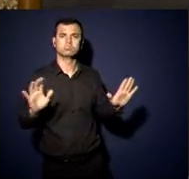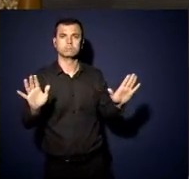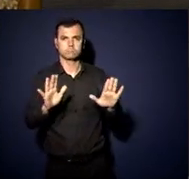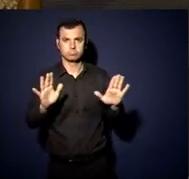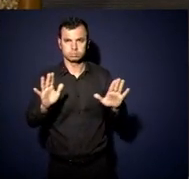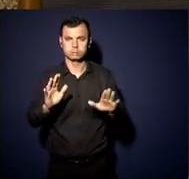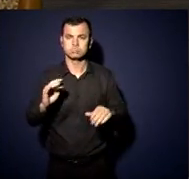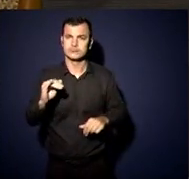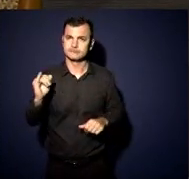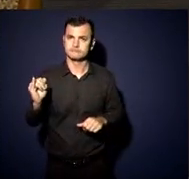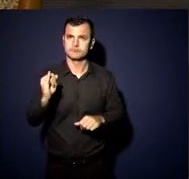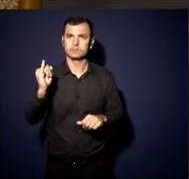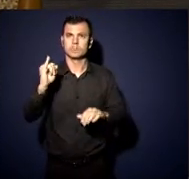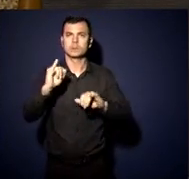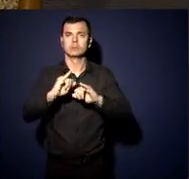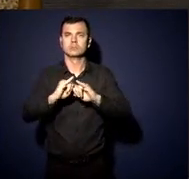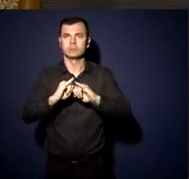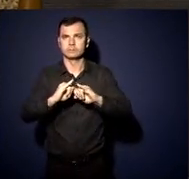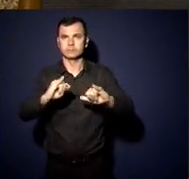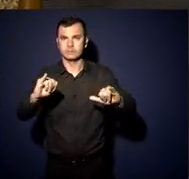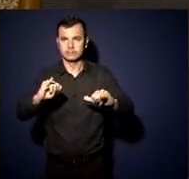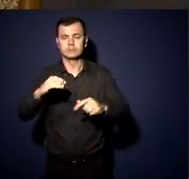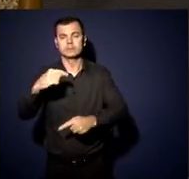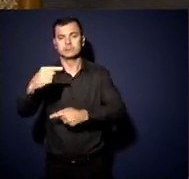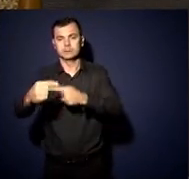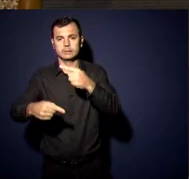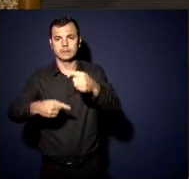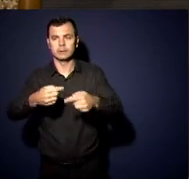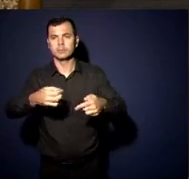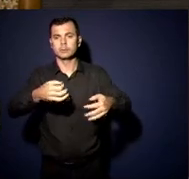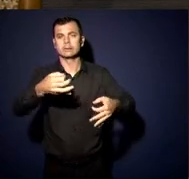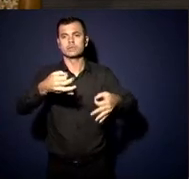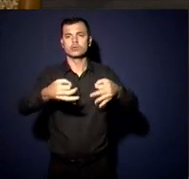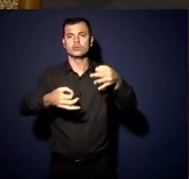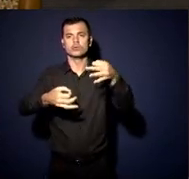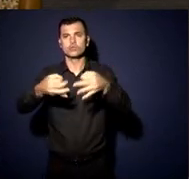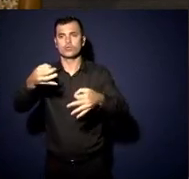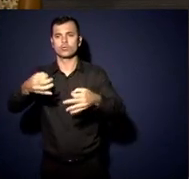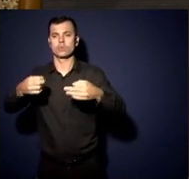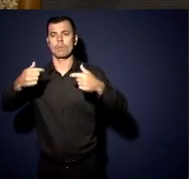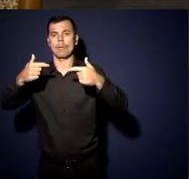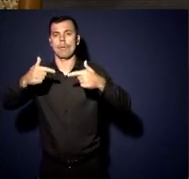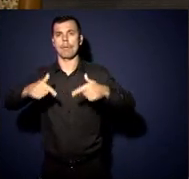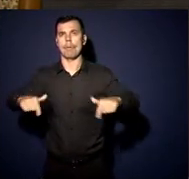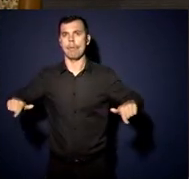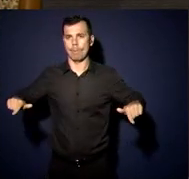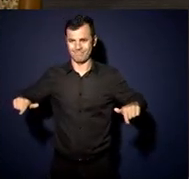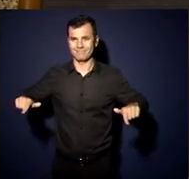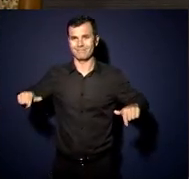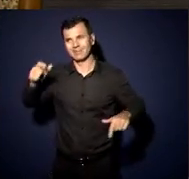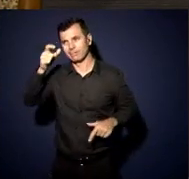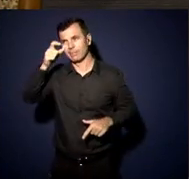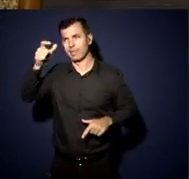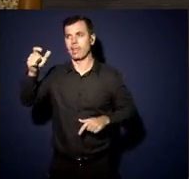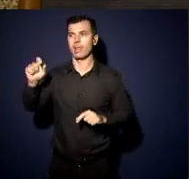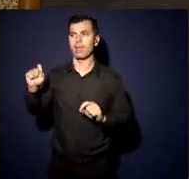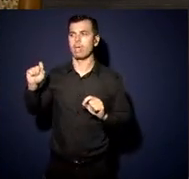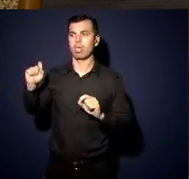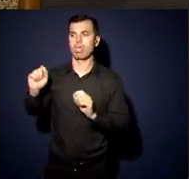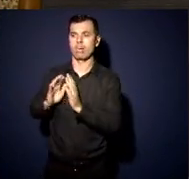é importante para que depois a gente consiga julgar esses casos com isenção livre de conflitos mas